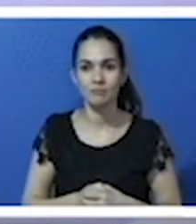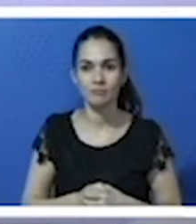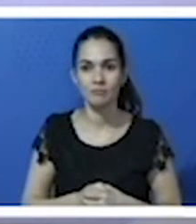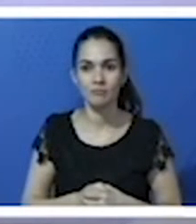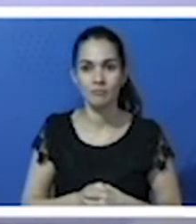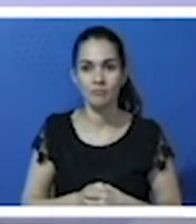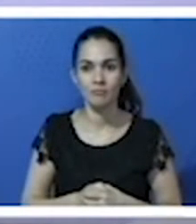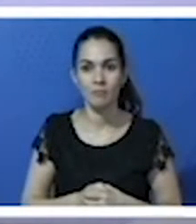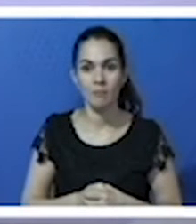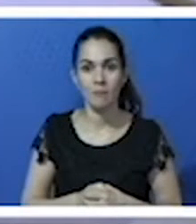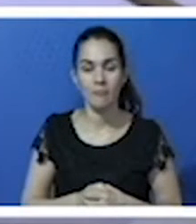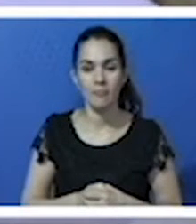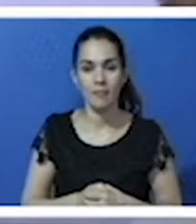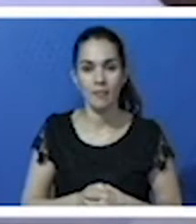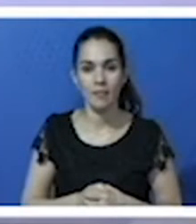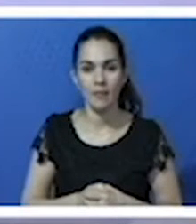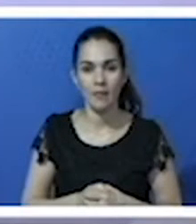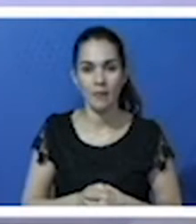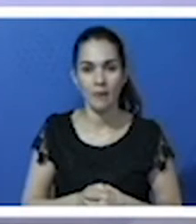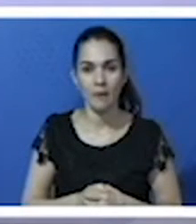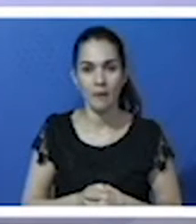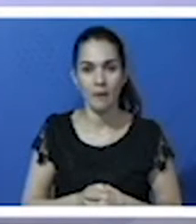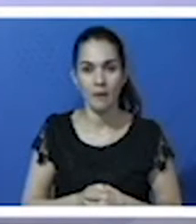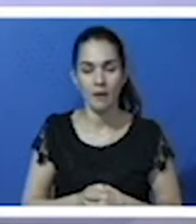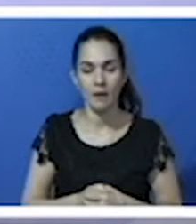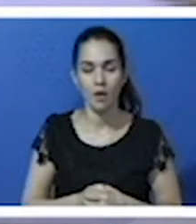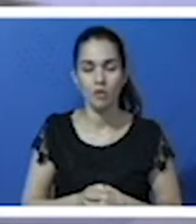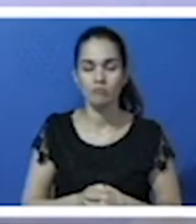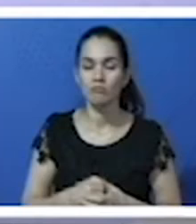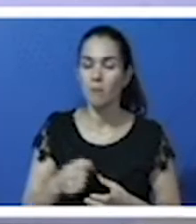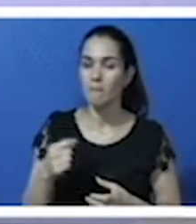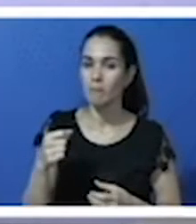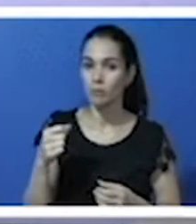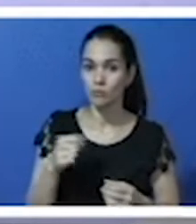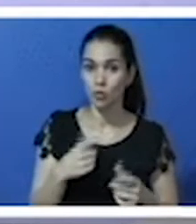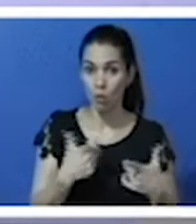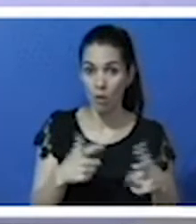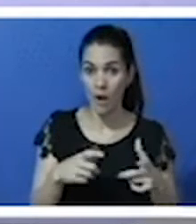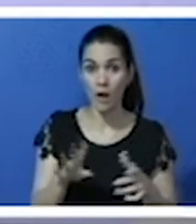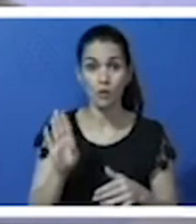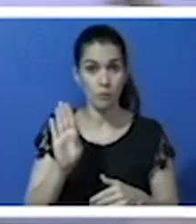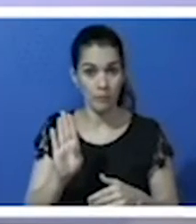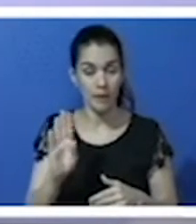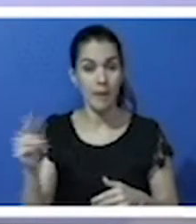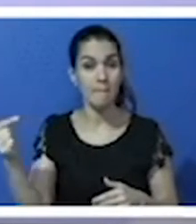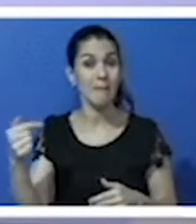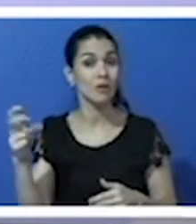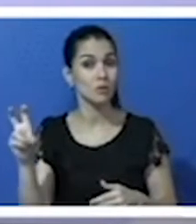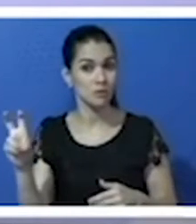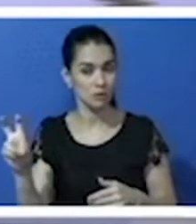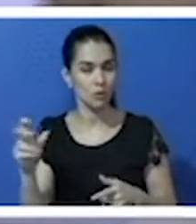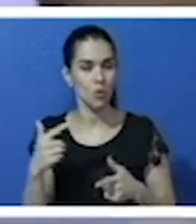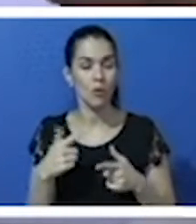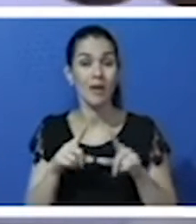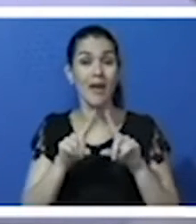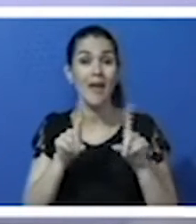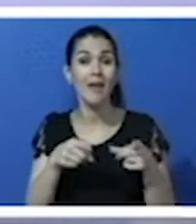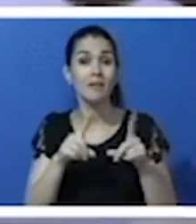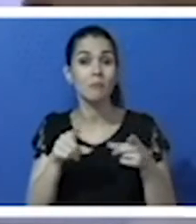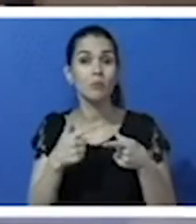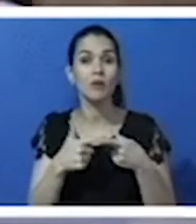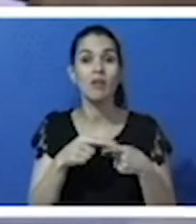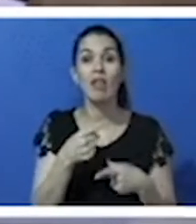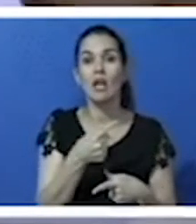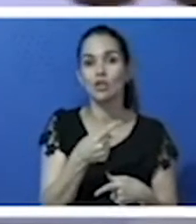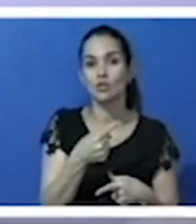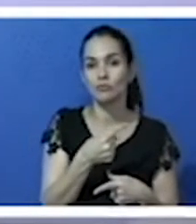Então, aqui no lugar do B, coloca menos 5, entre parênteses, porque ele é negativo. Esse